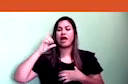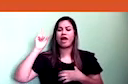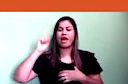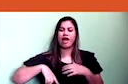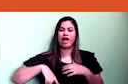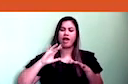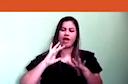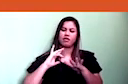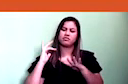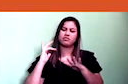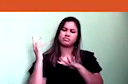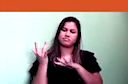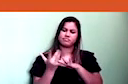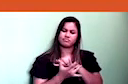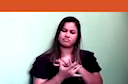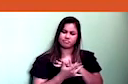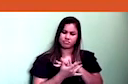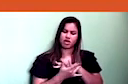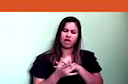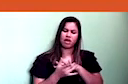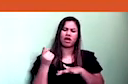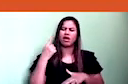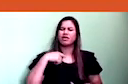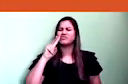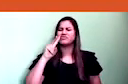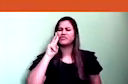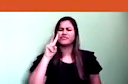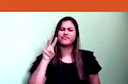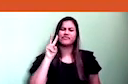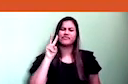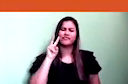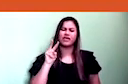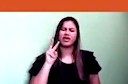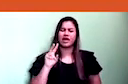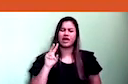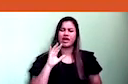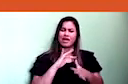sociais, né? A gente vê muita coisa nas redes